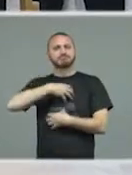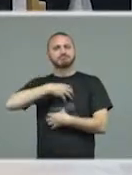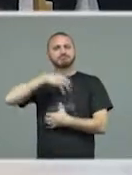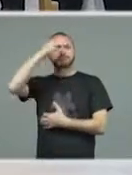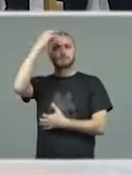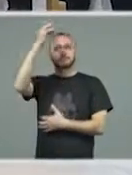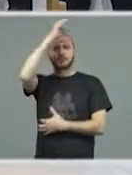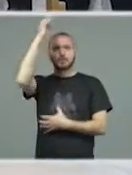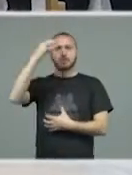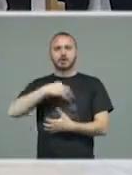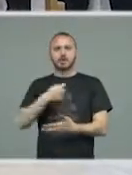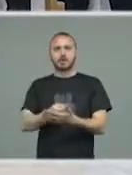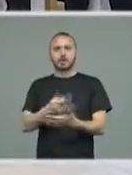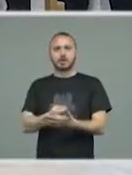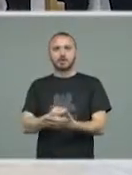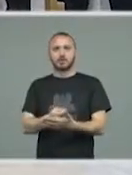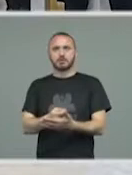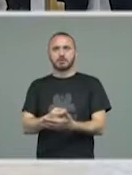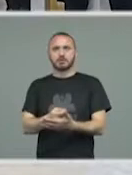batalha espiritual.